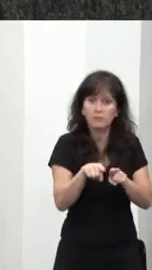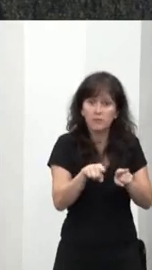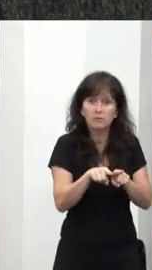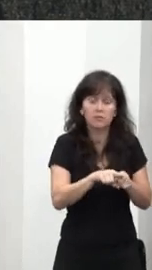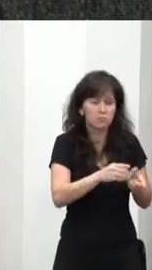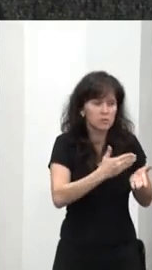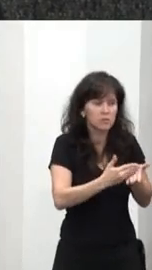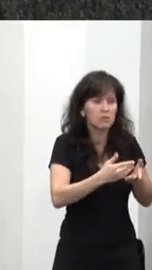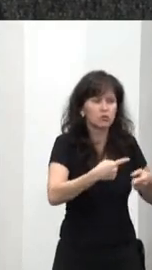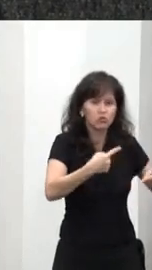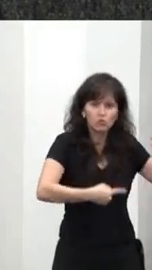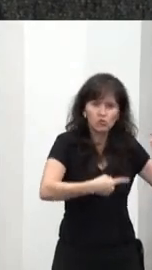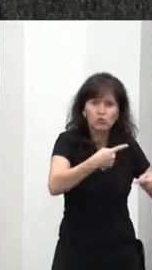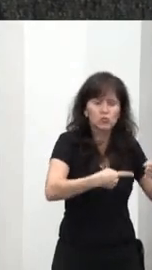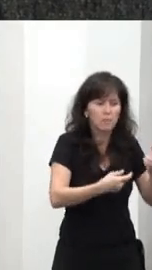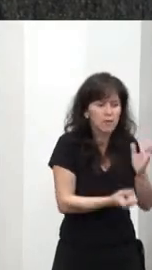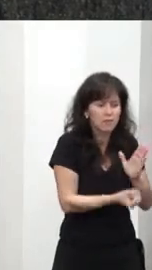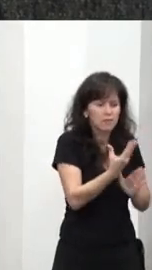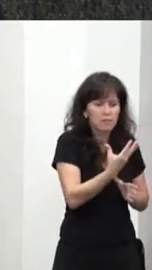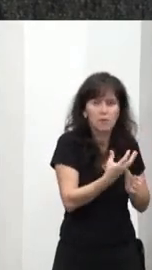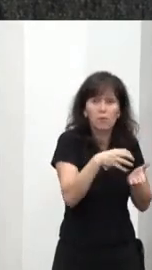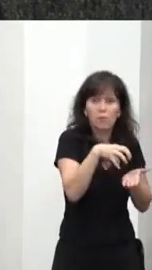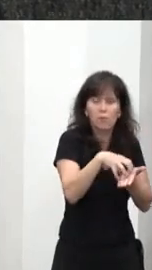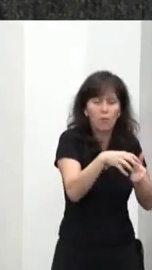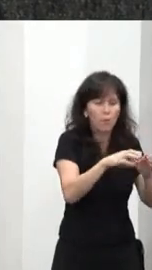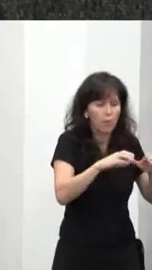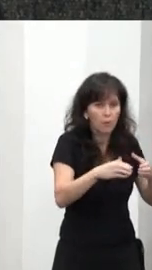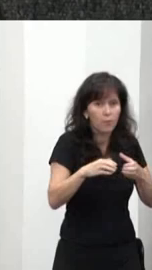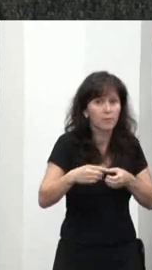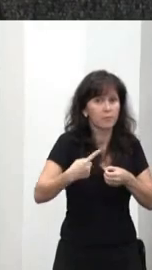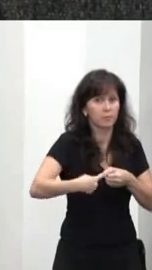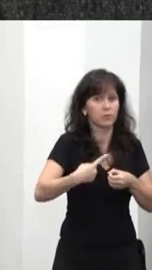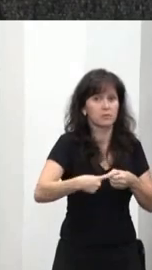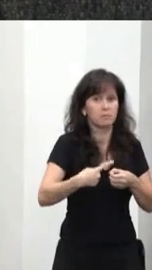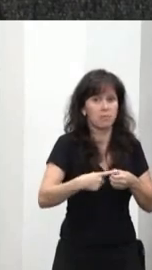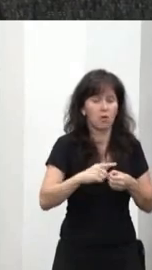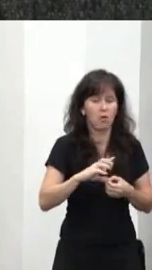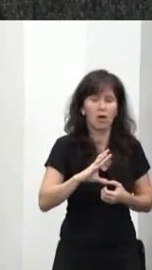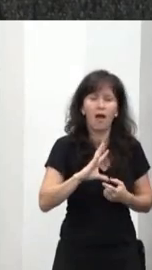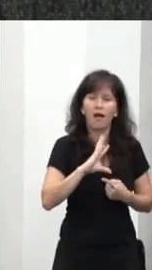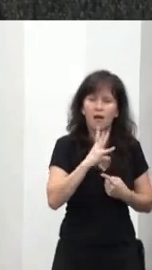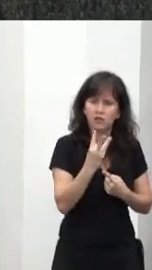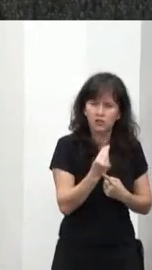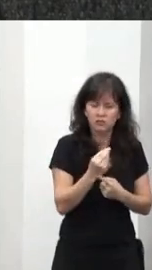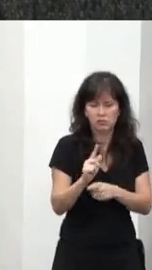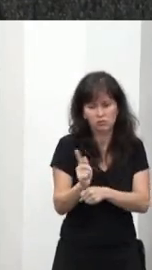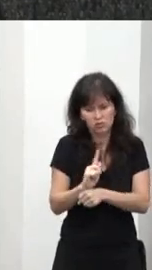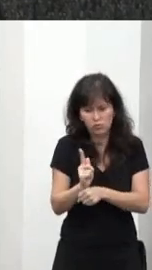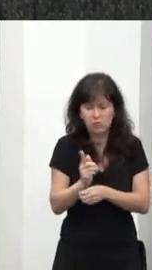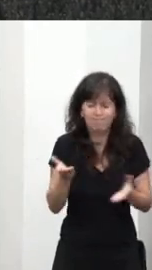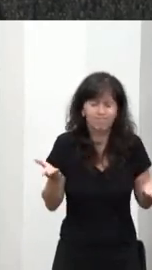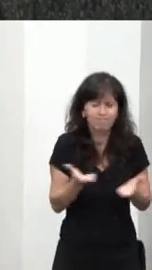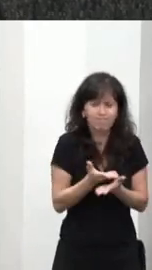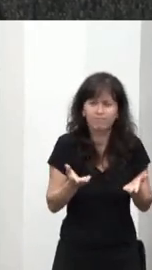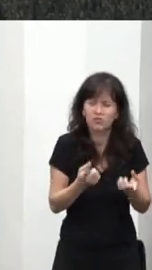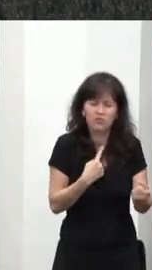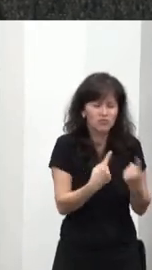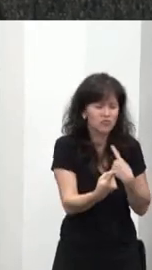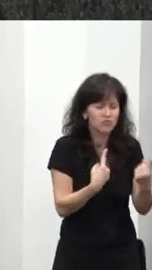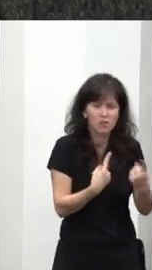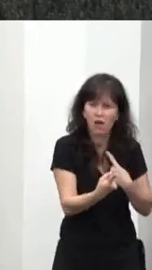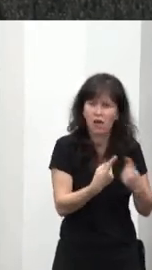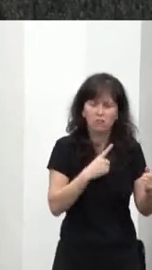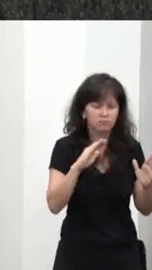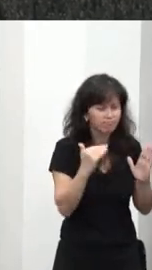para a criação de comitês municipais para que artistas e gestores Tem um diálogo constante a respeito do cumprimento